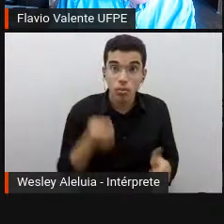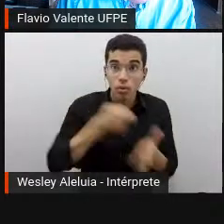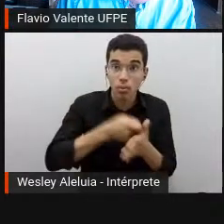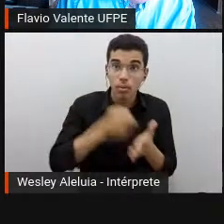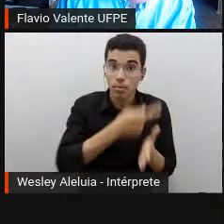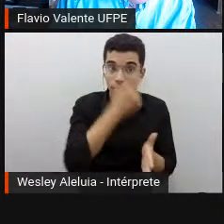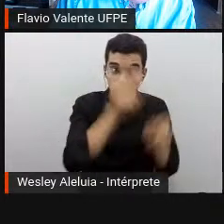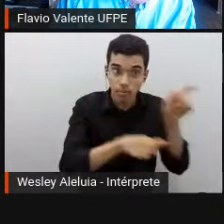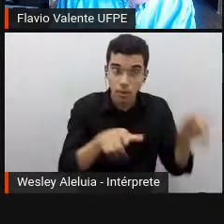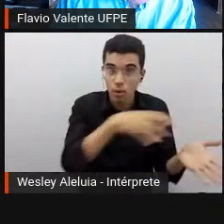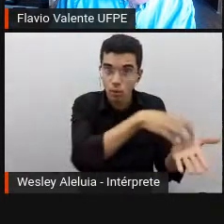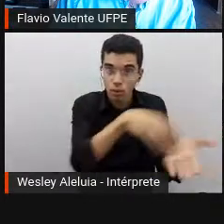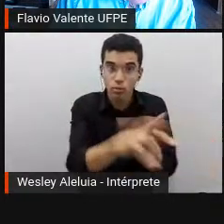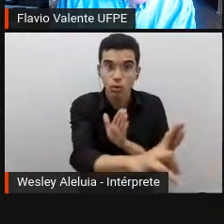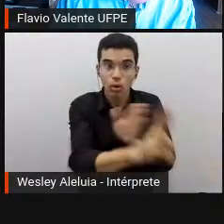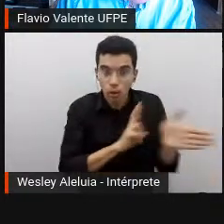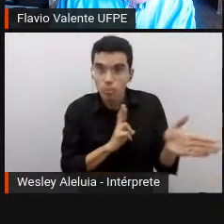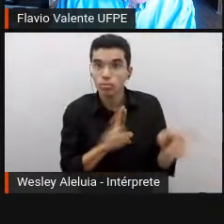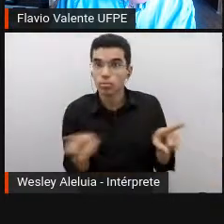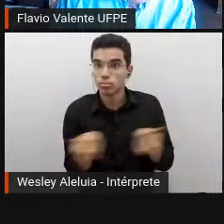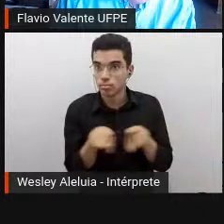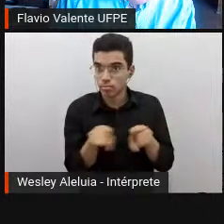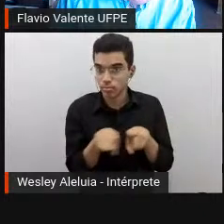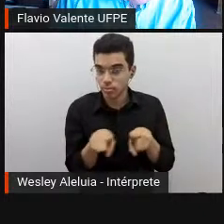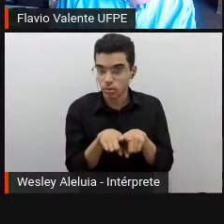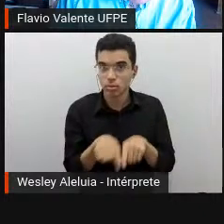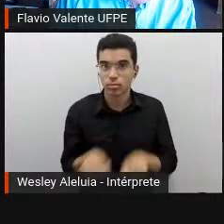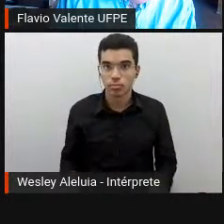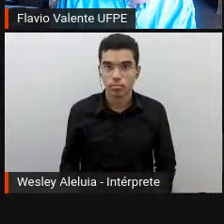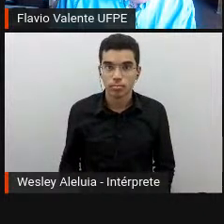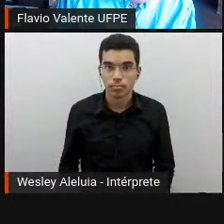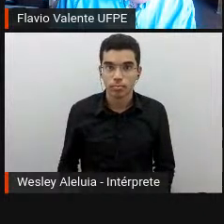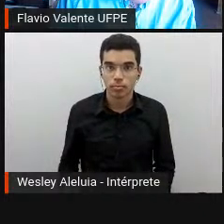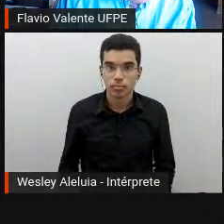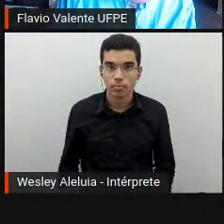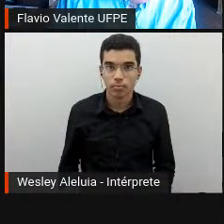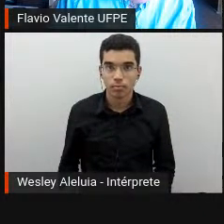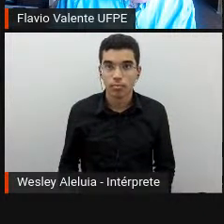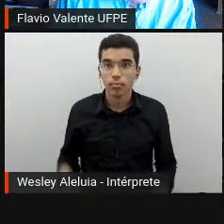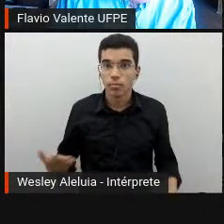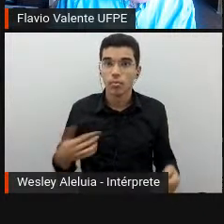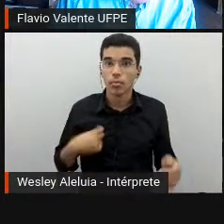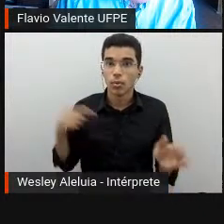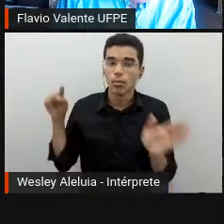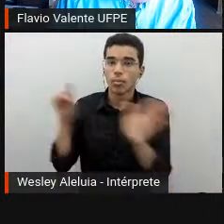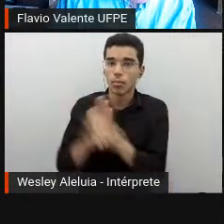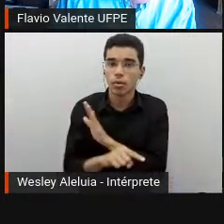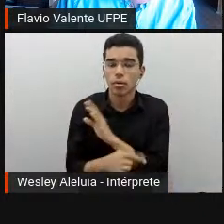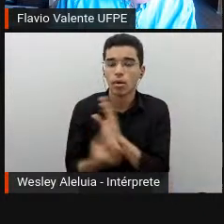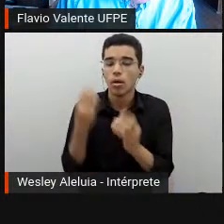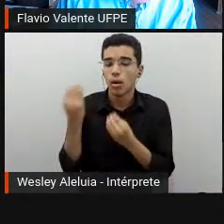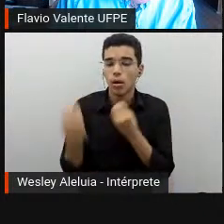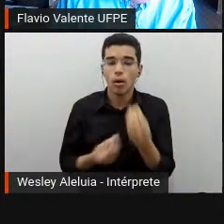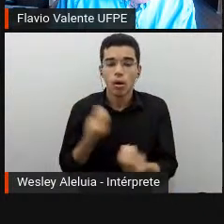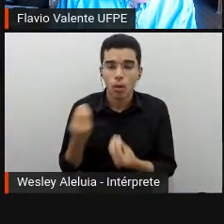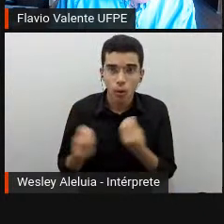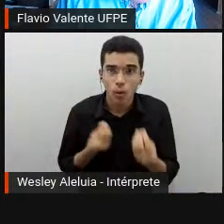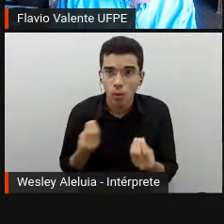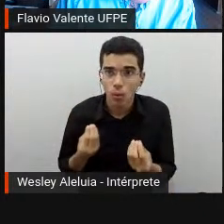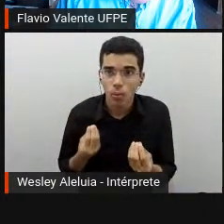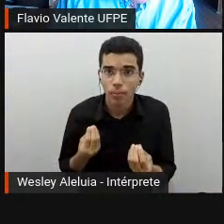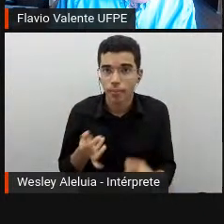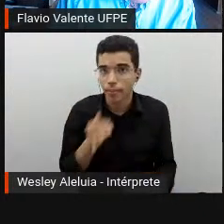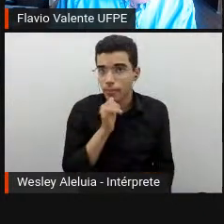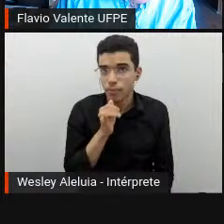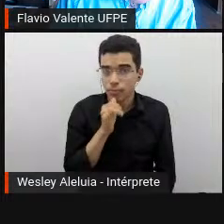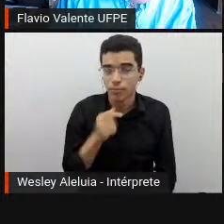oportuno para reparação de violação por parte do poder público. Agora, a minha pergunta fica, como é que fica a situação que eu